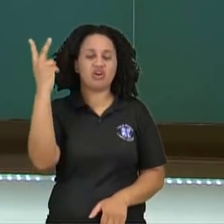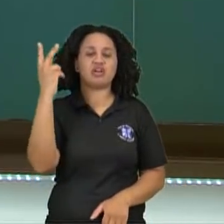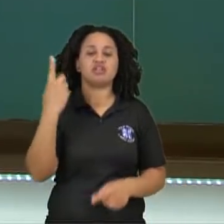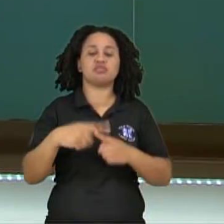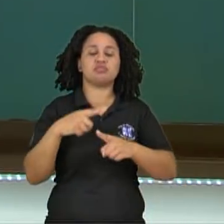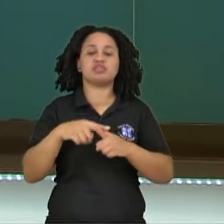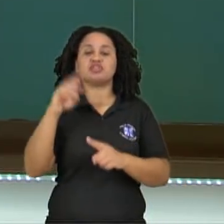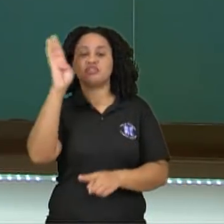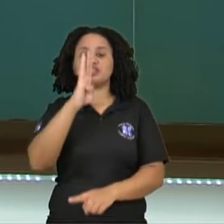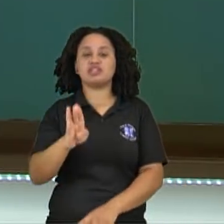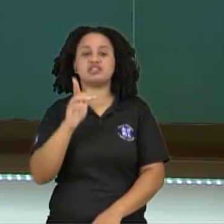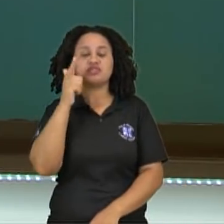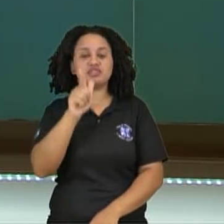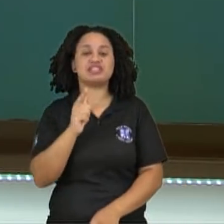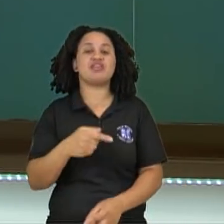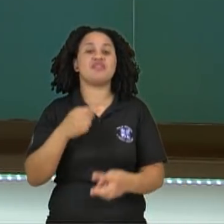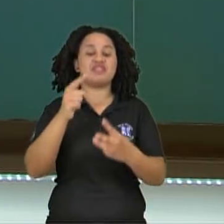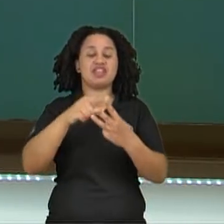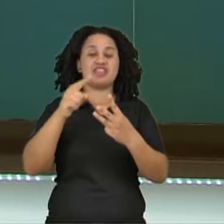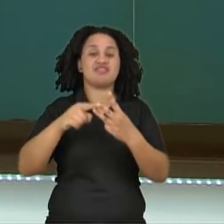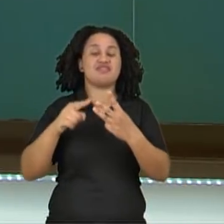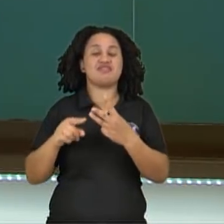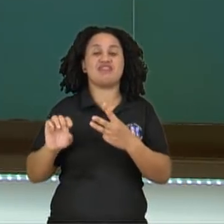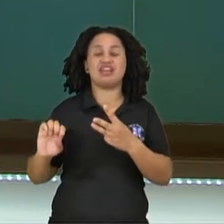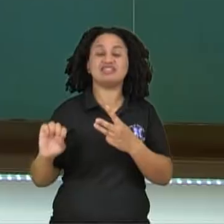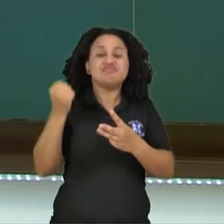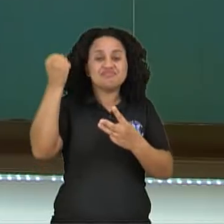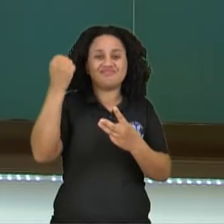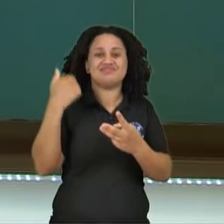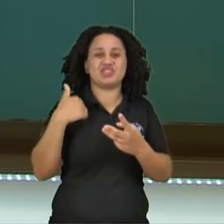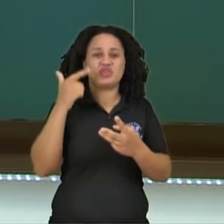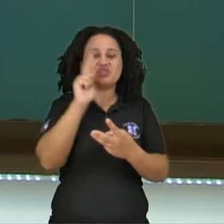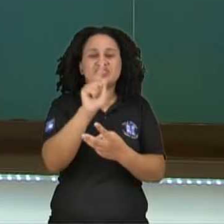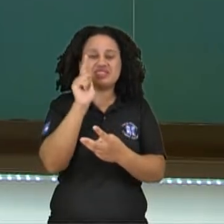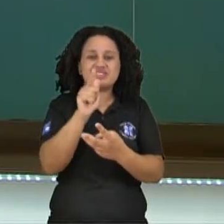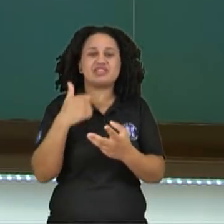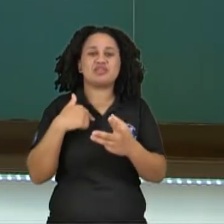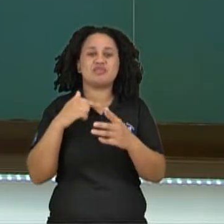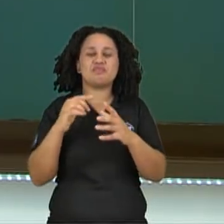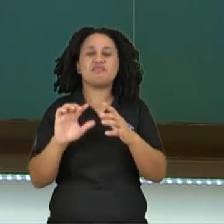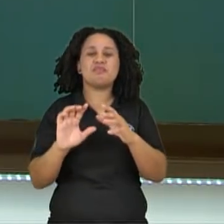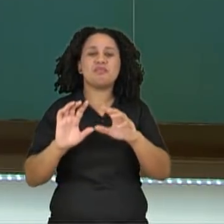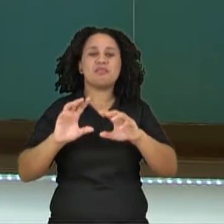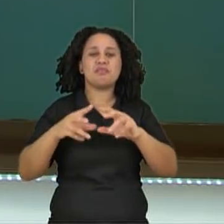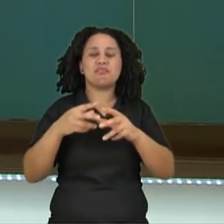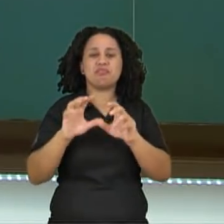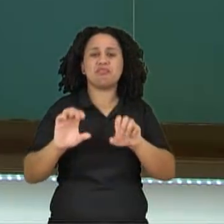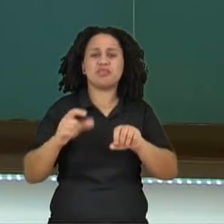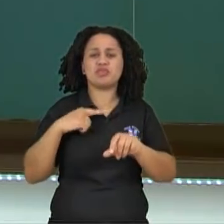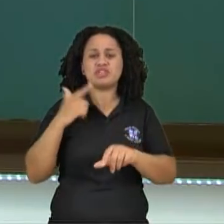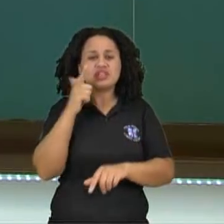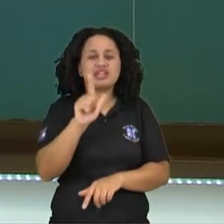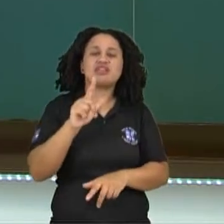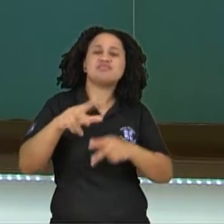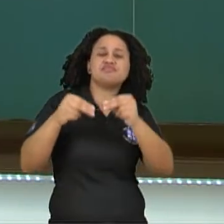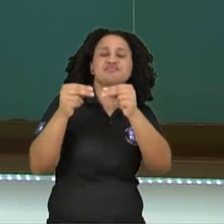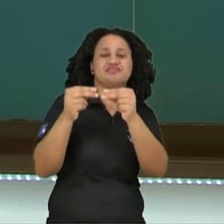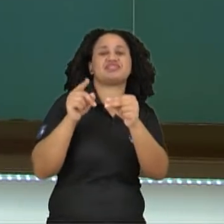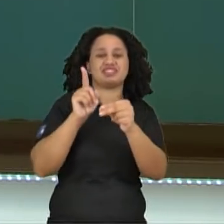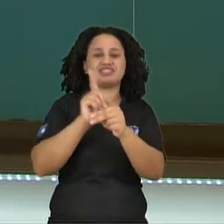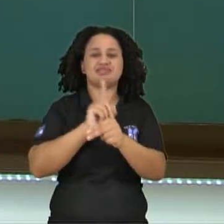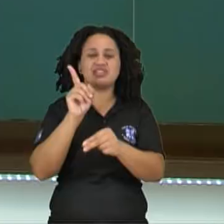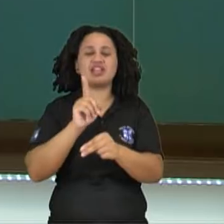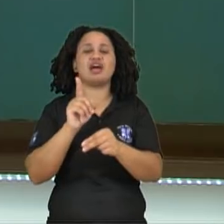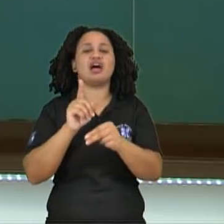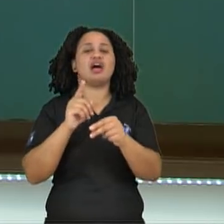tricampeão mundial no México, em 1970. O passado foi o campeonato, foi a vitória,